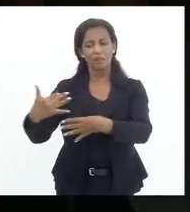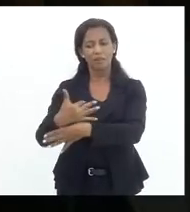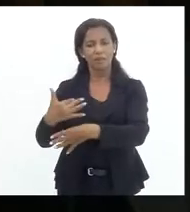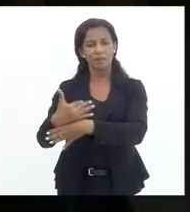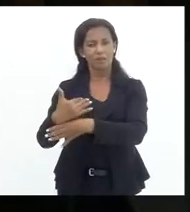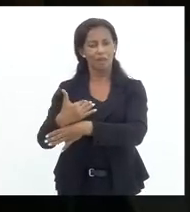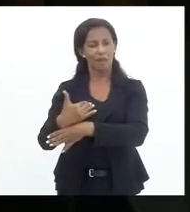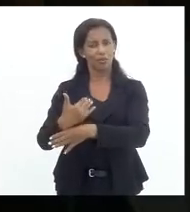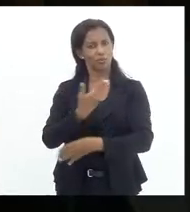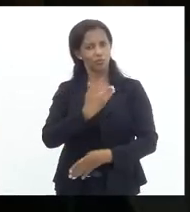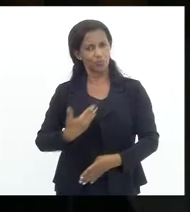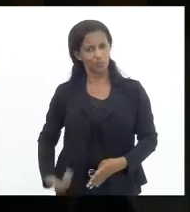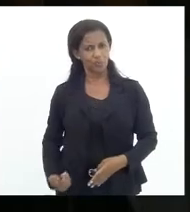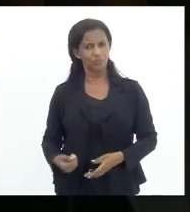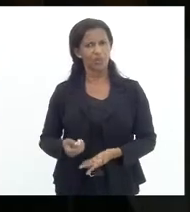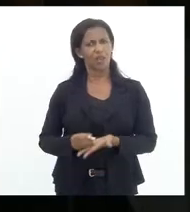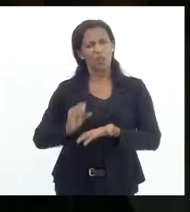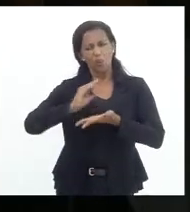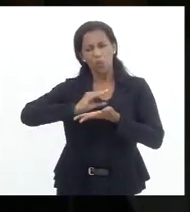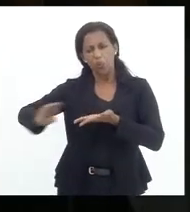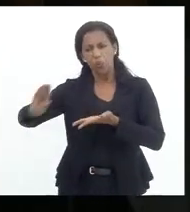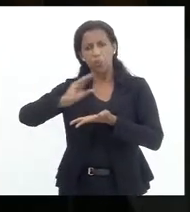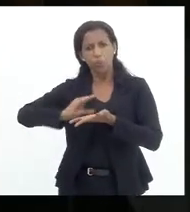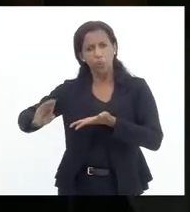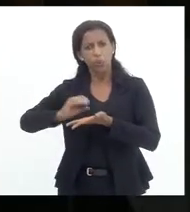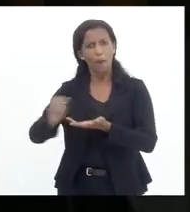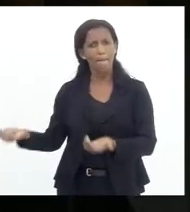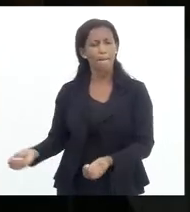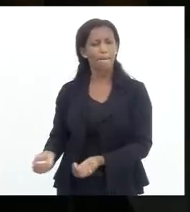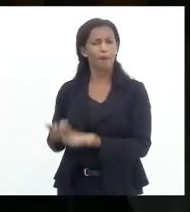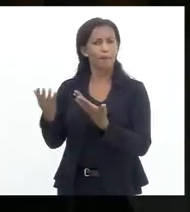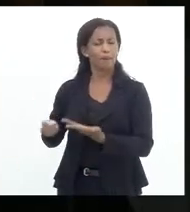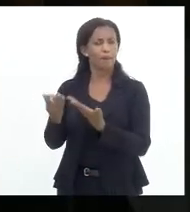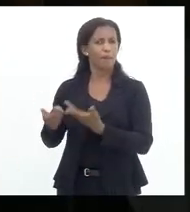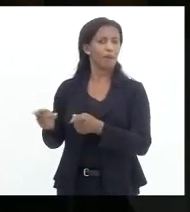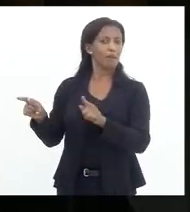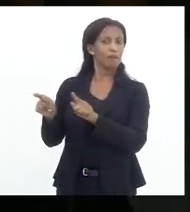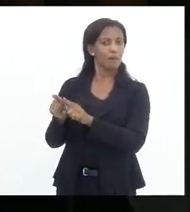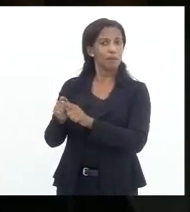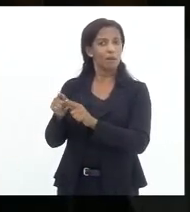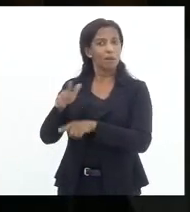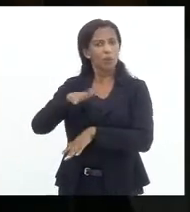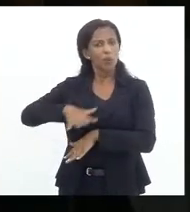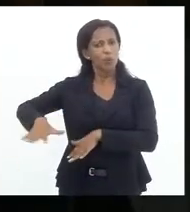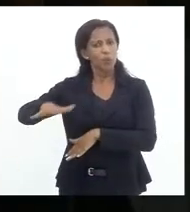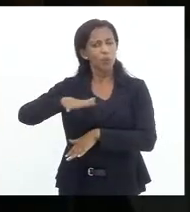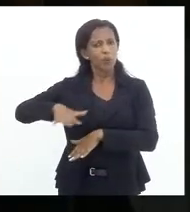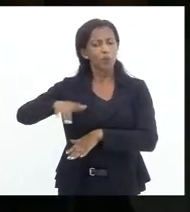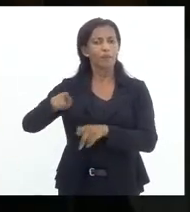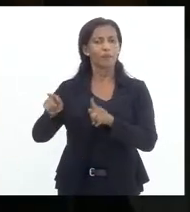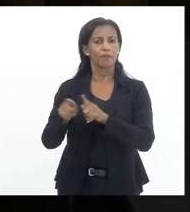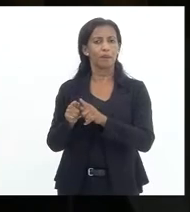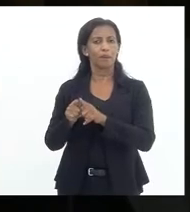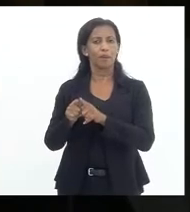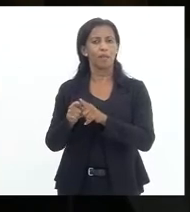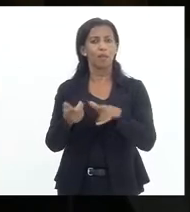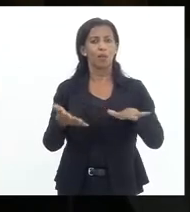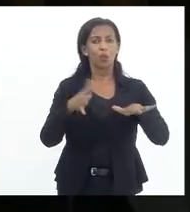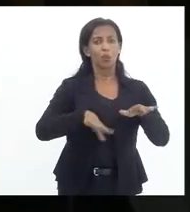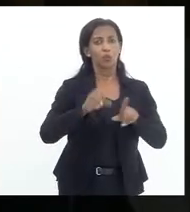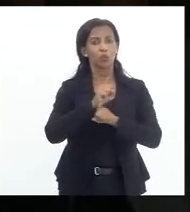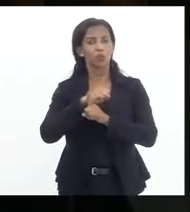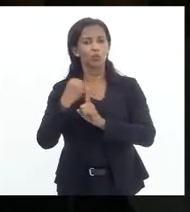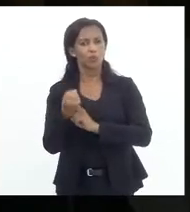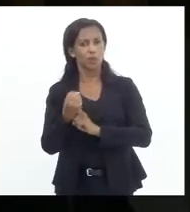os investimentos importantes também no campo das medidas de inclusão social